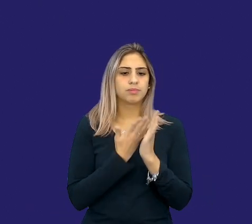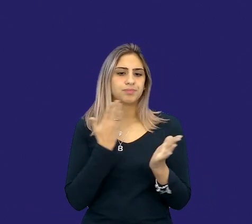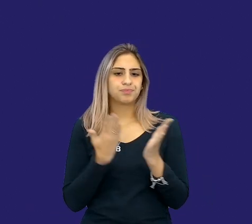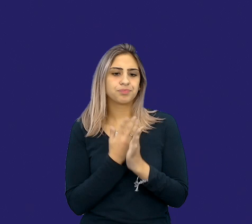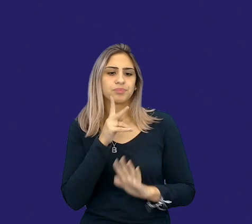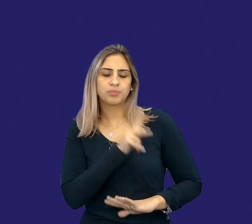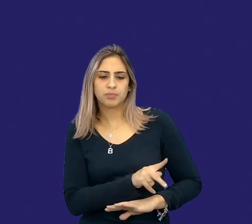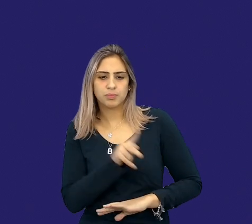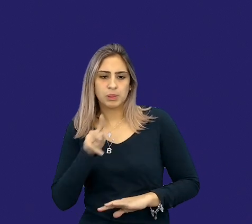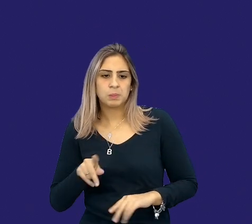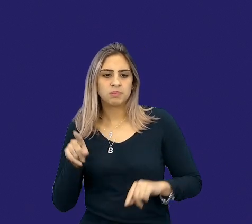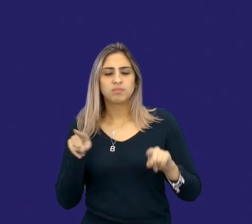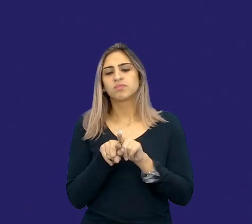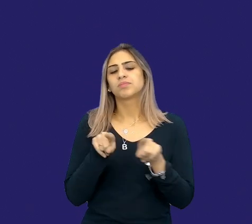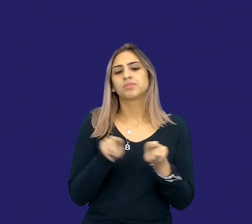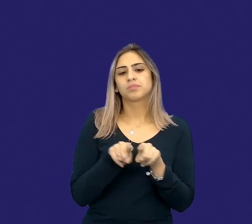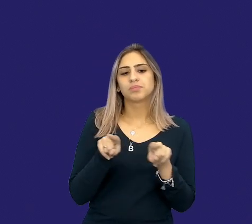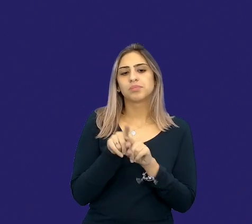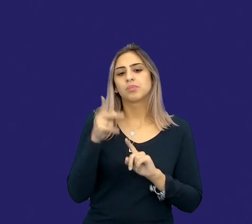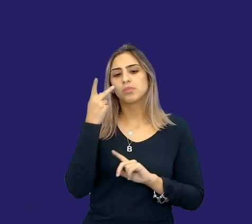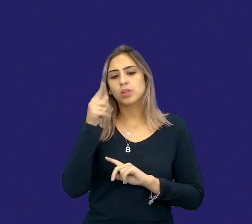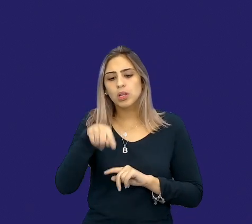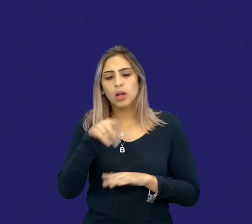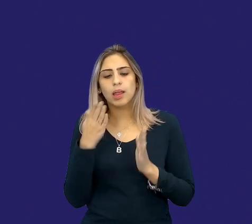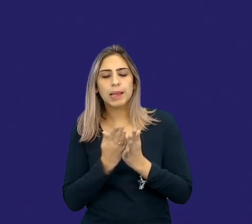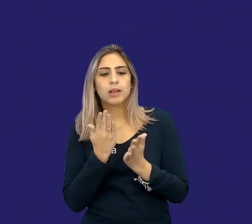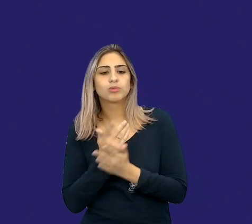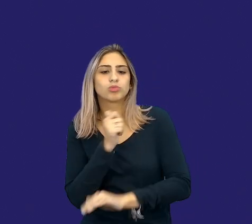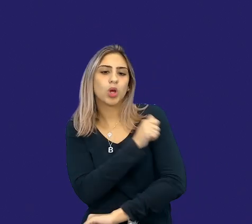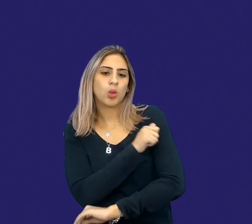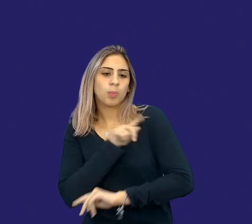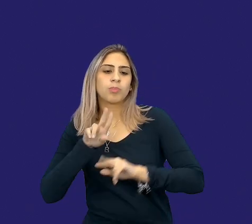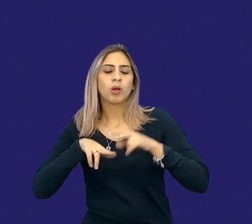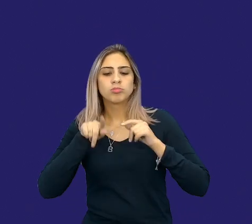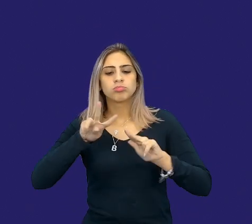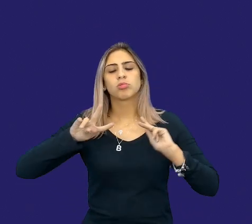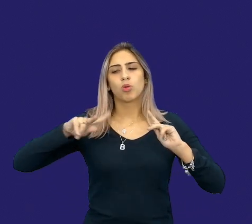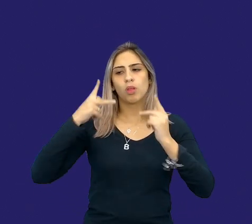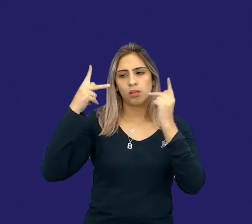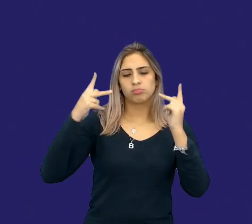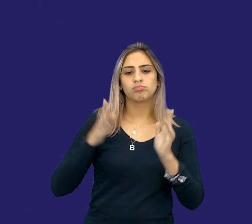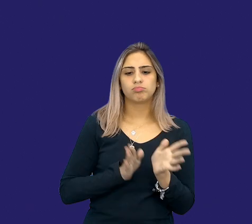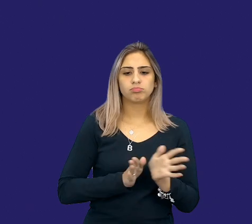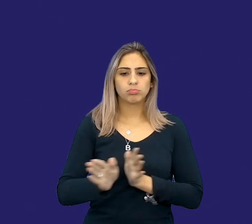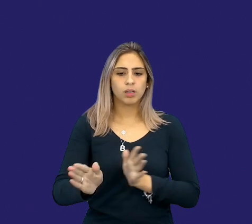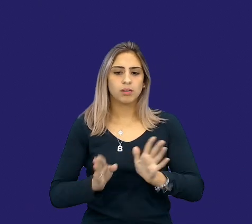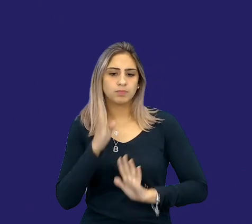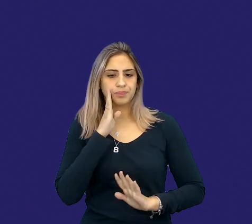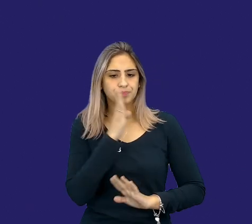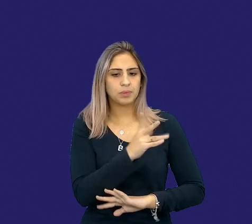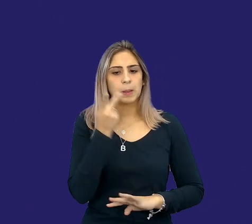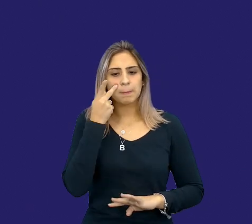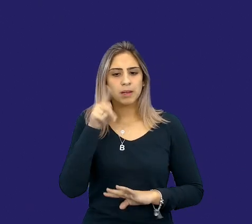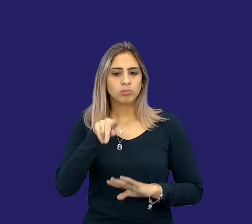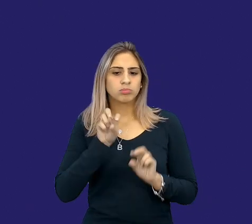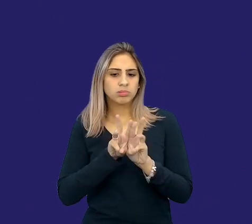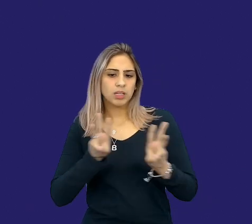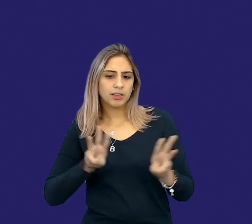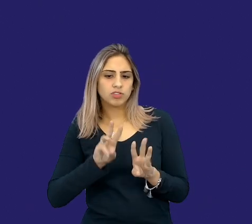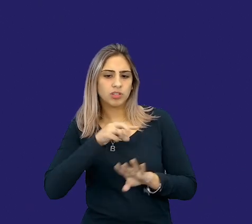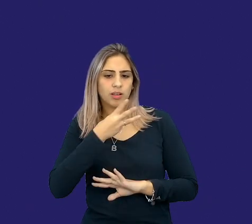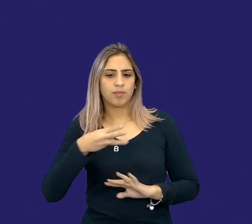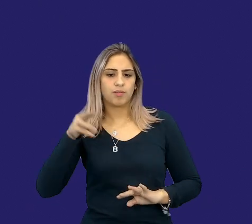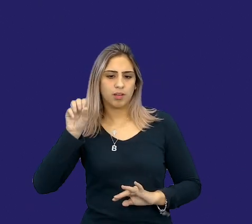do professor e também do aluno por meio desse link, tá? Que vai direcionar vocês diretamente para o site da